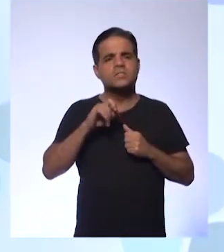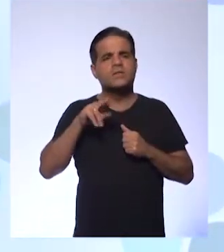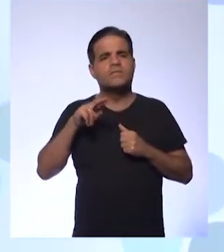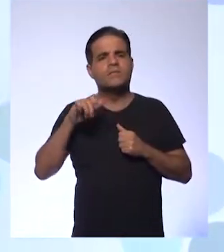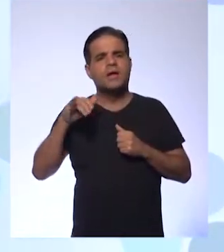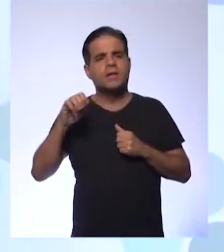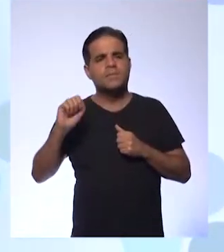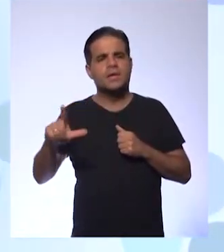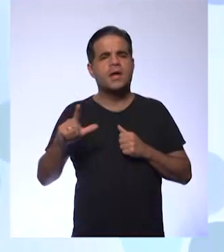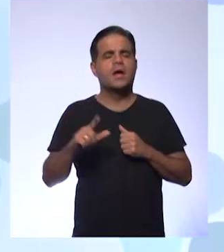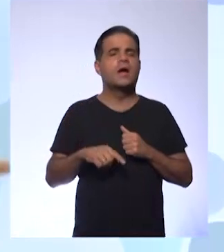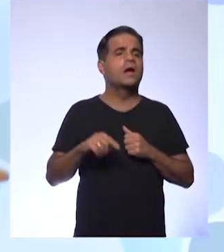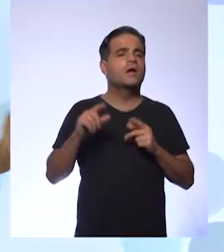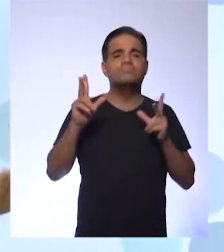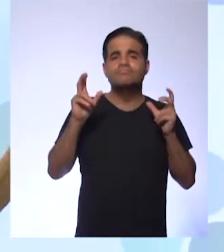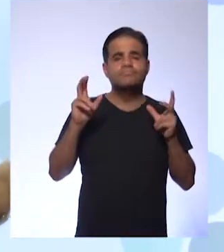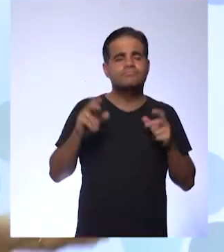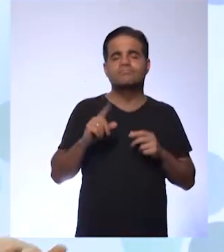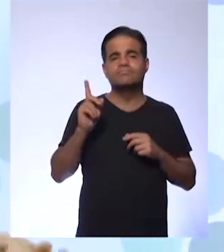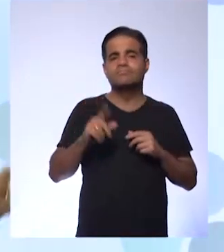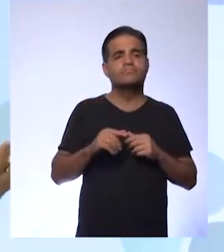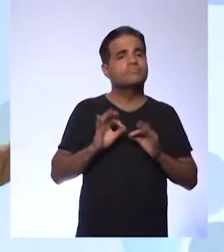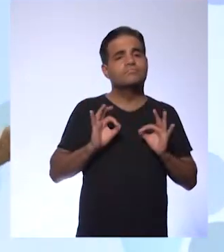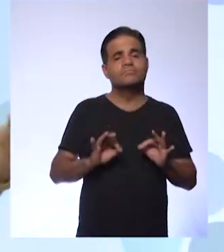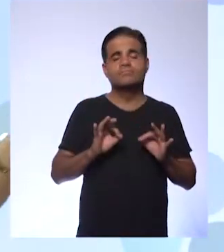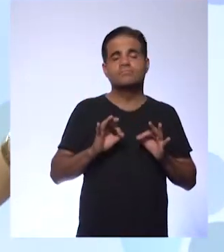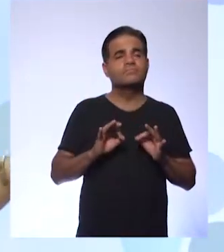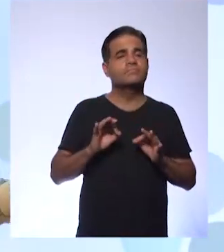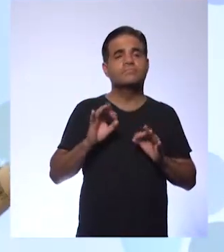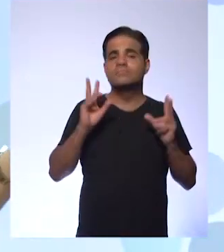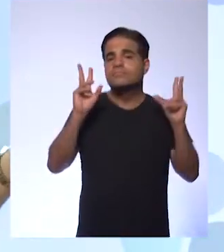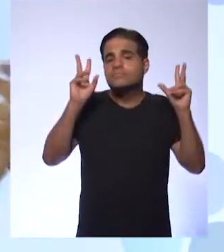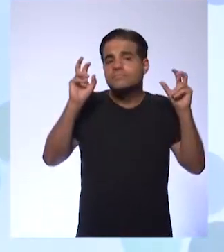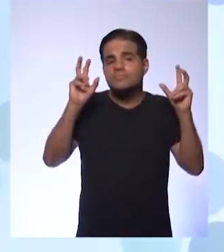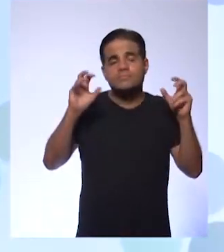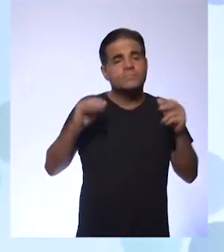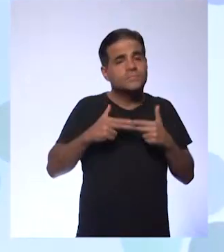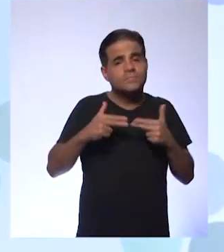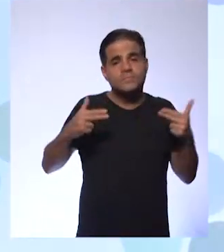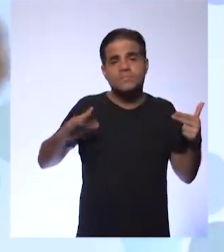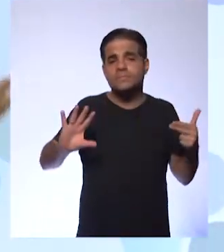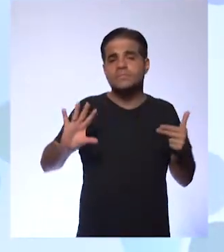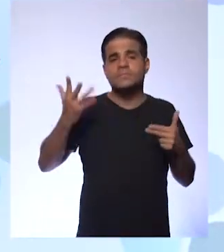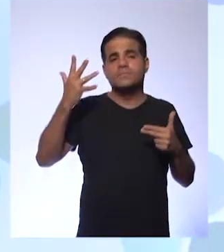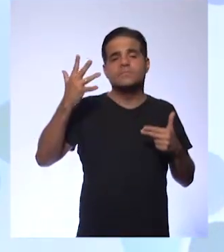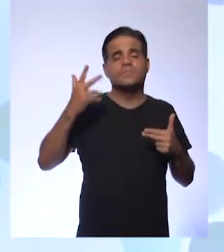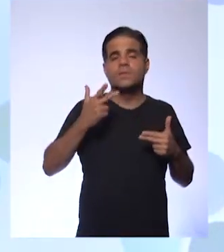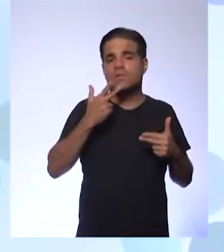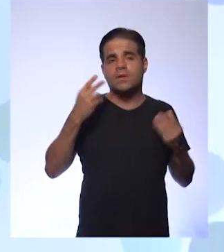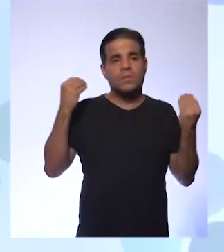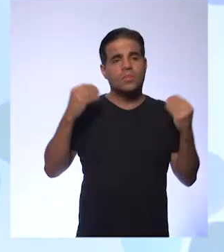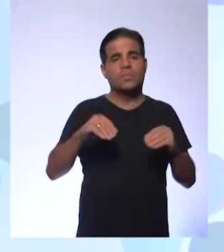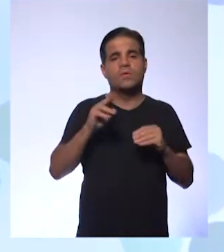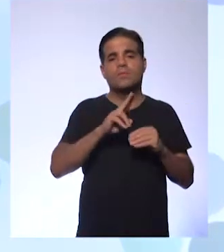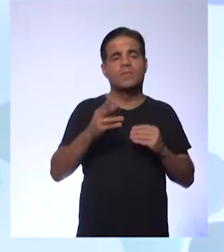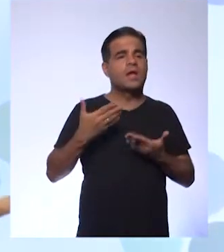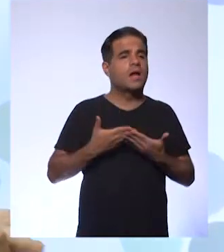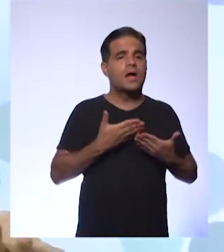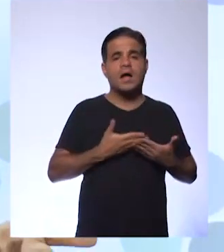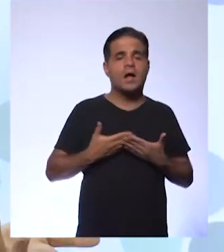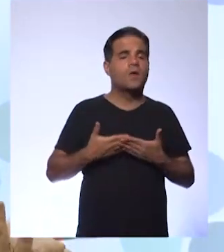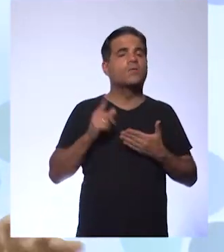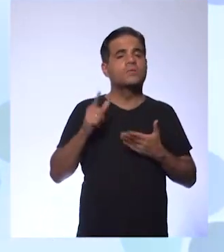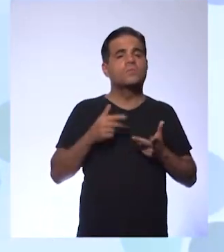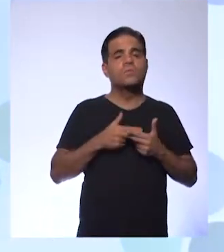as locuções adverbiais nada mais são do que circunstâncias. E como coloquei no nome da aula, as circunstâncias são coisas